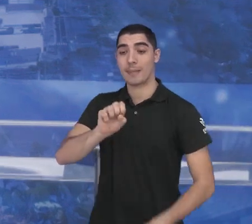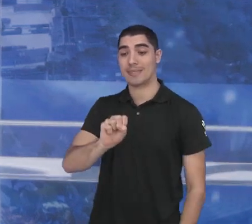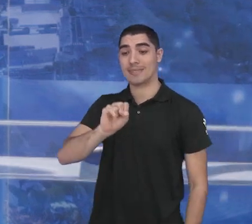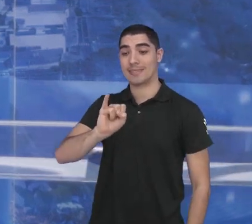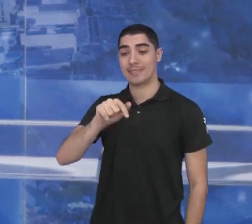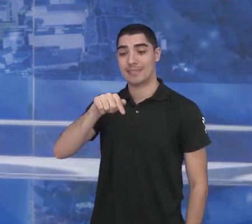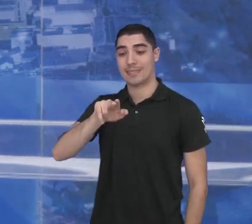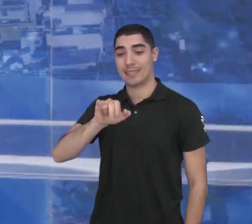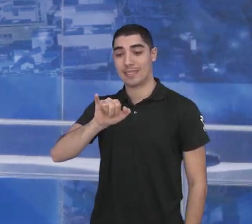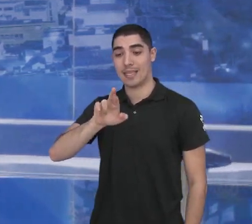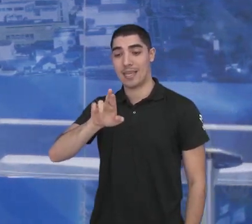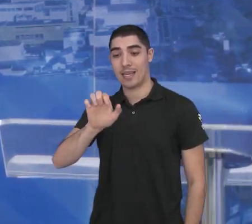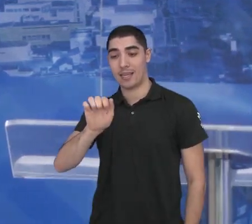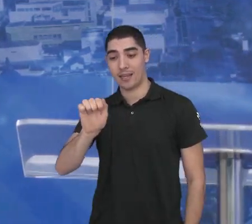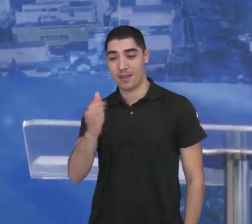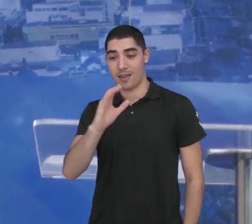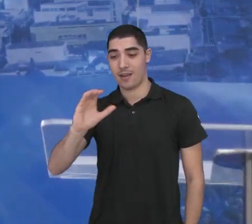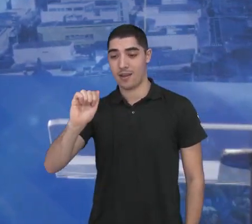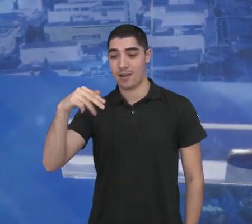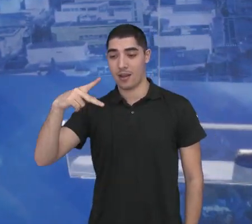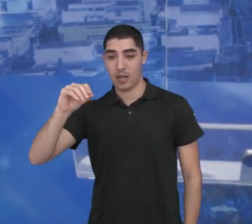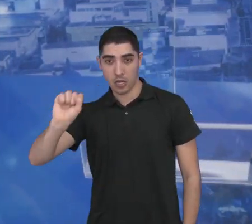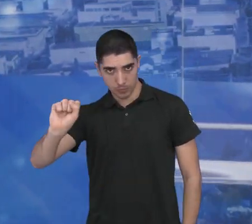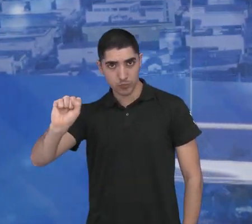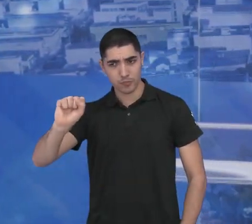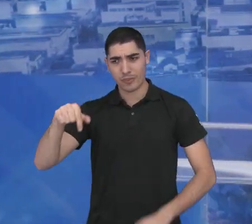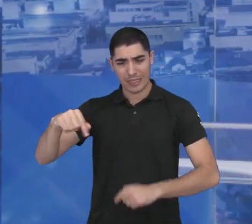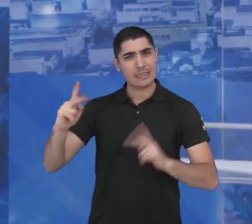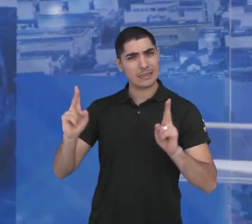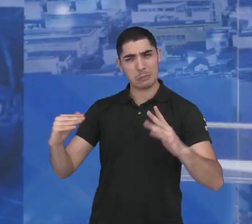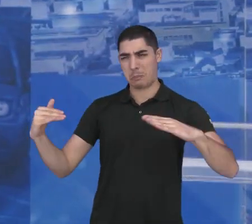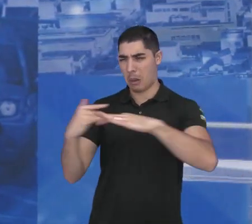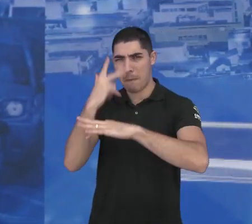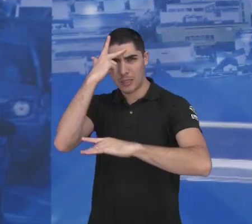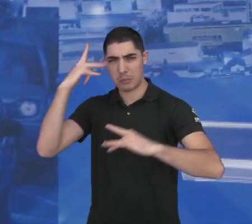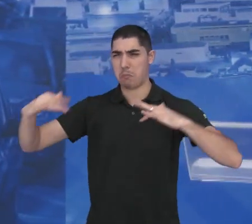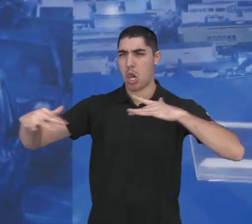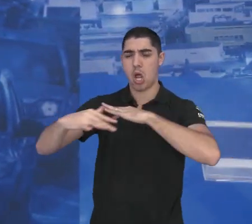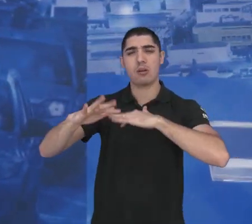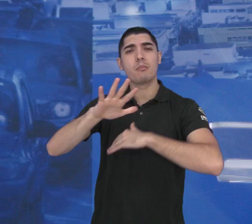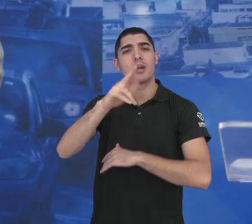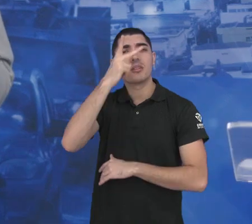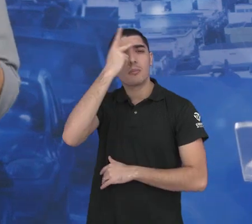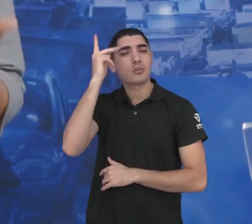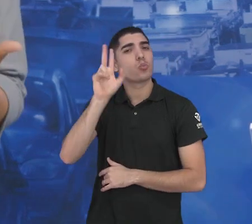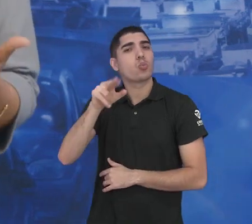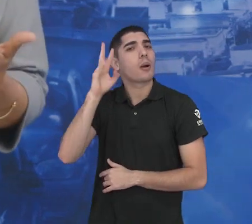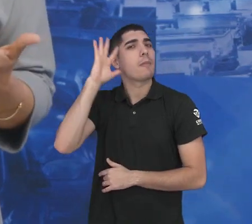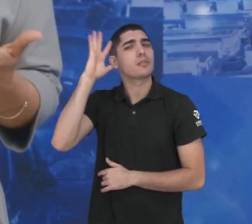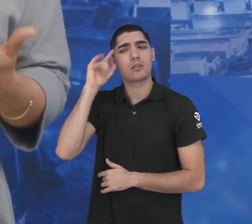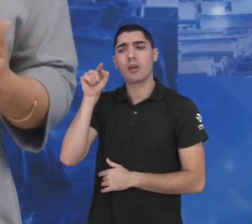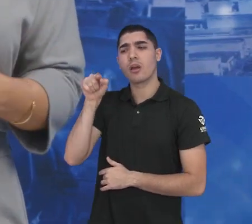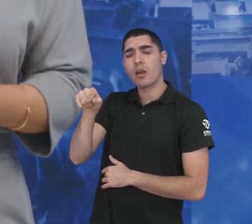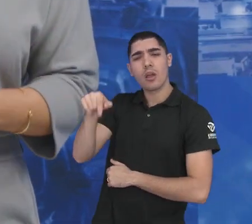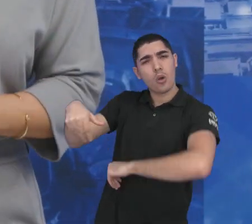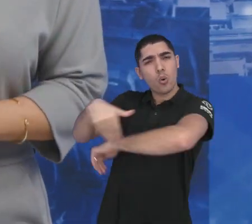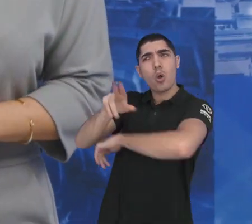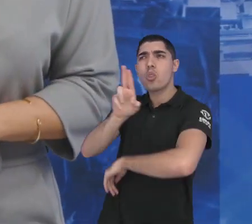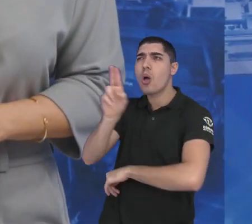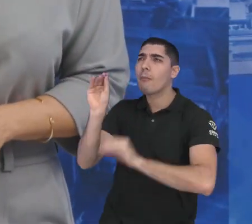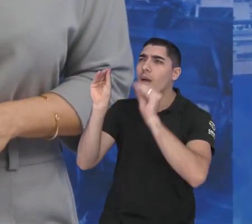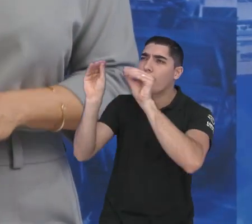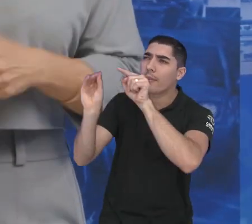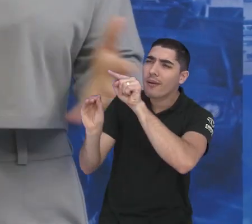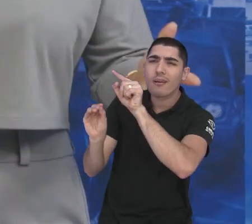ponto importante do comércio e, com toda a agitação do local, poucos param para refletir sobre quem foi o homem que dá nome a